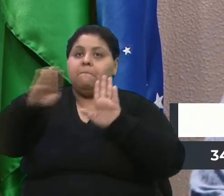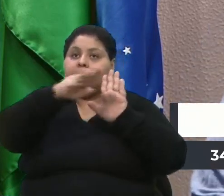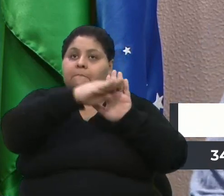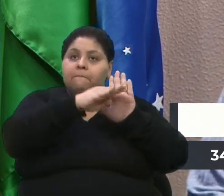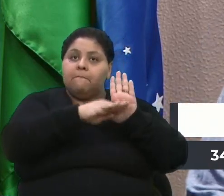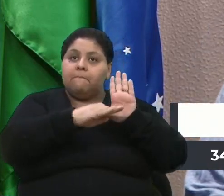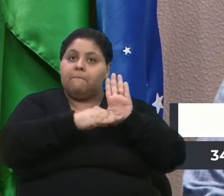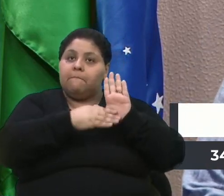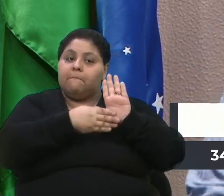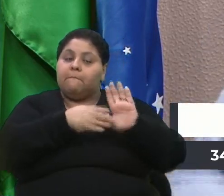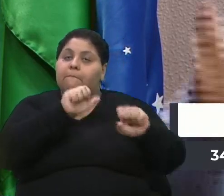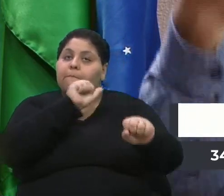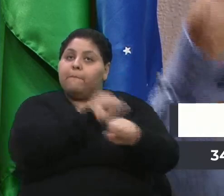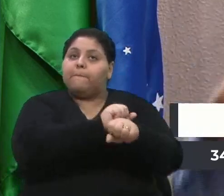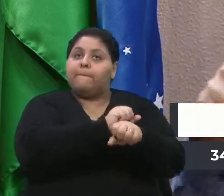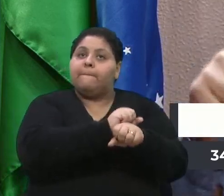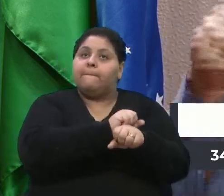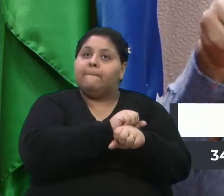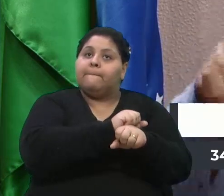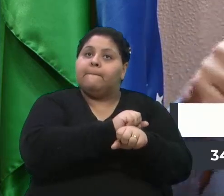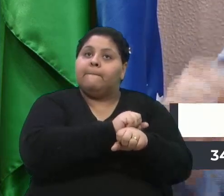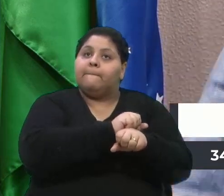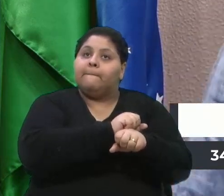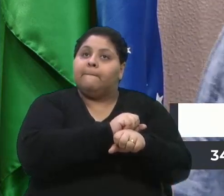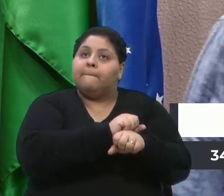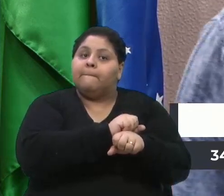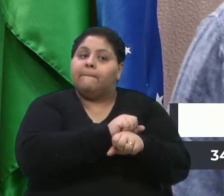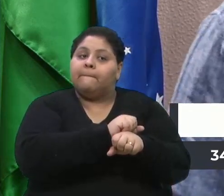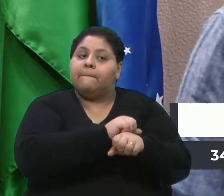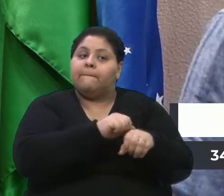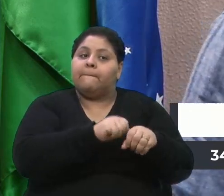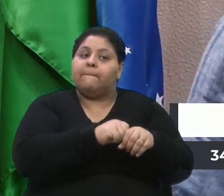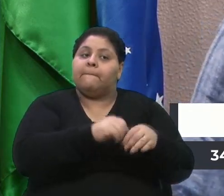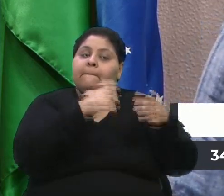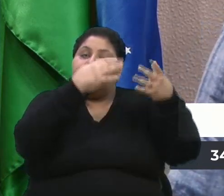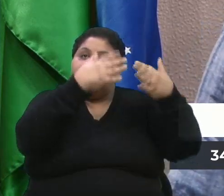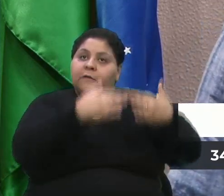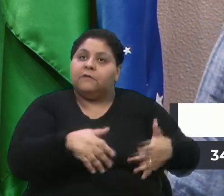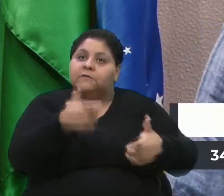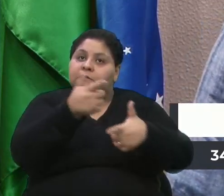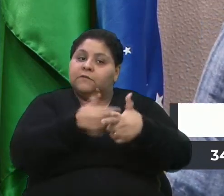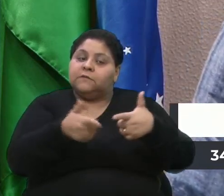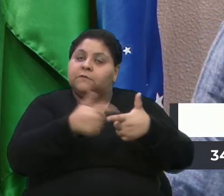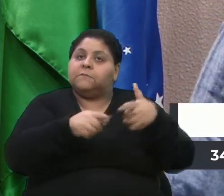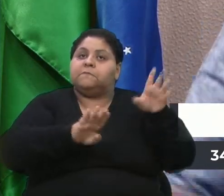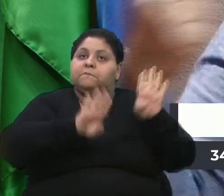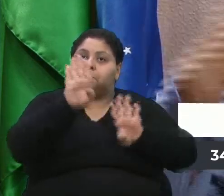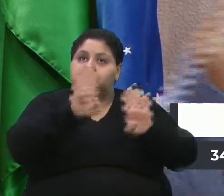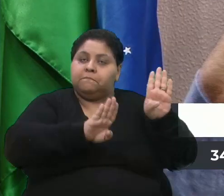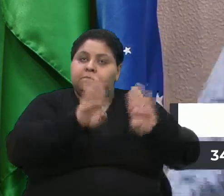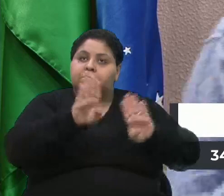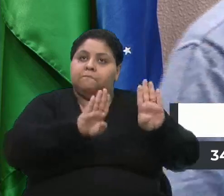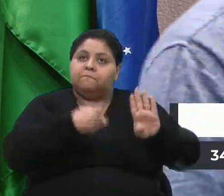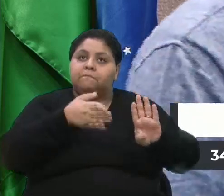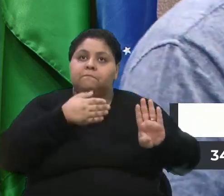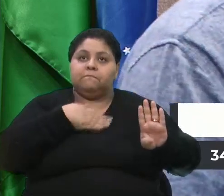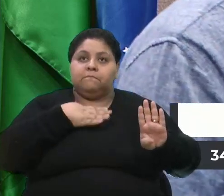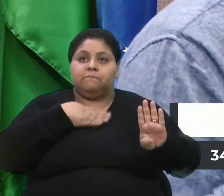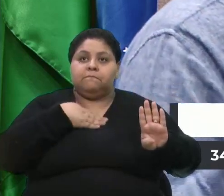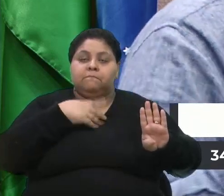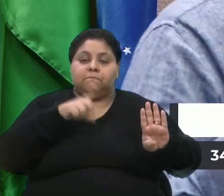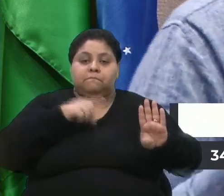interrompido pela justificativa de problemas de licitação. Eu tenho